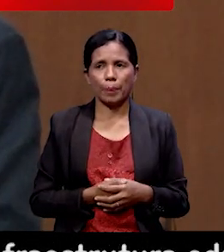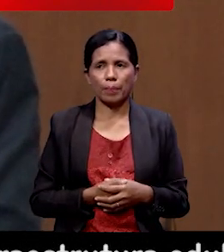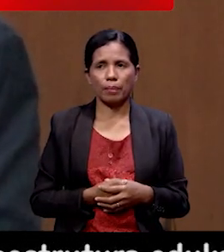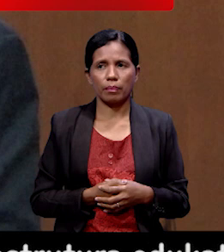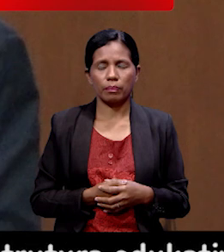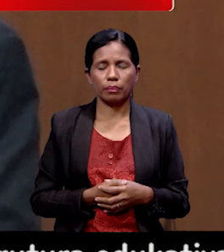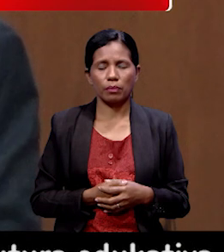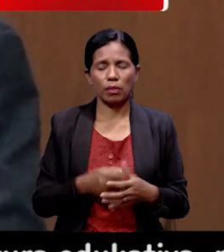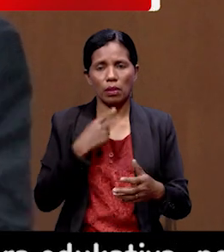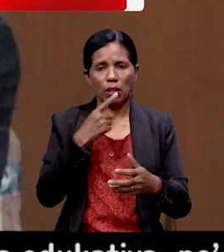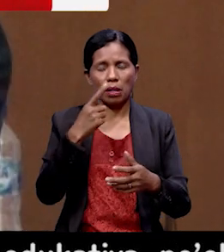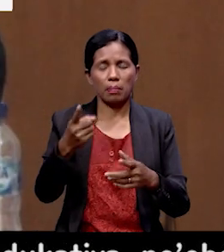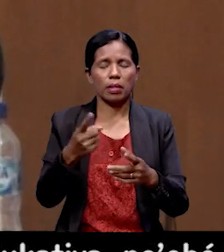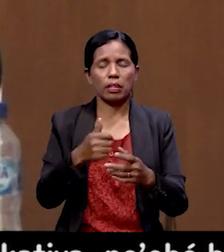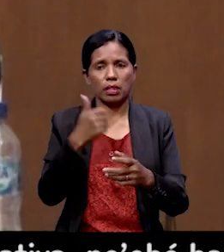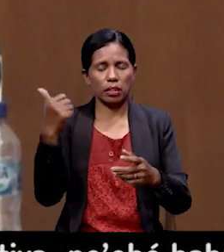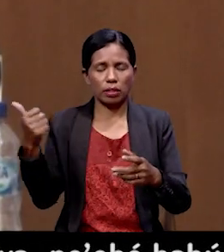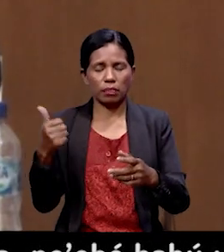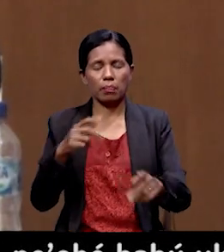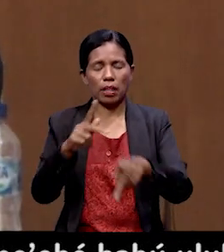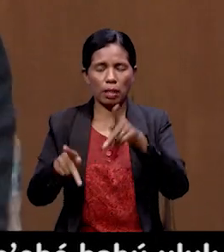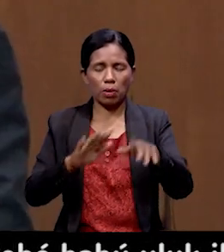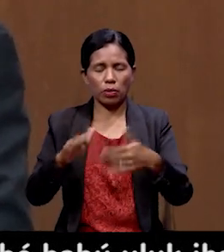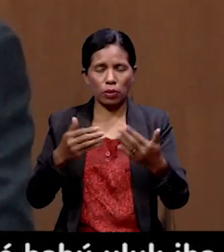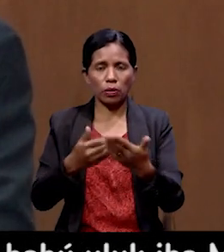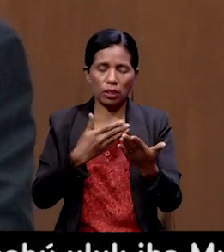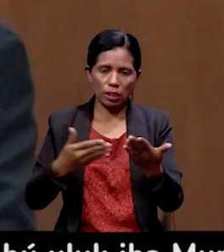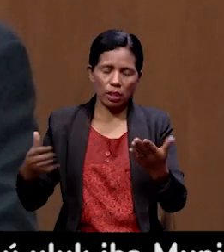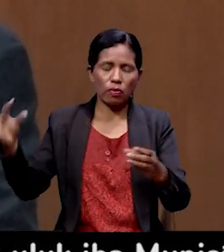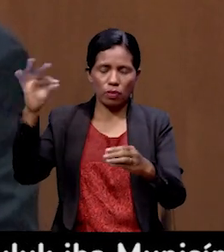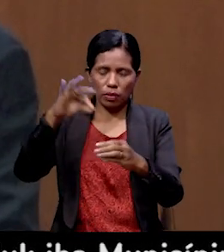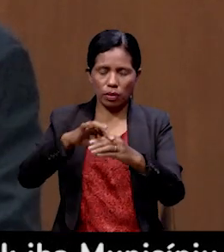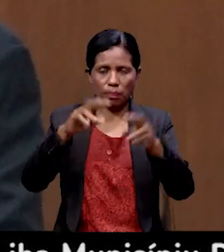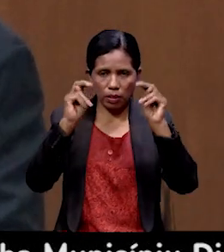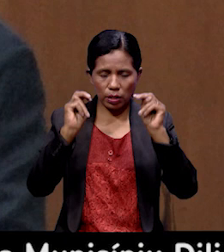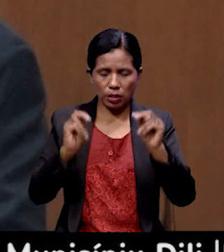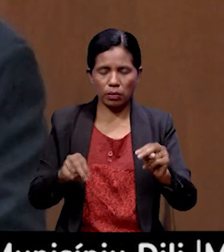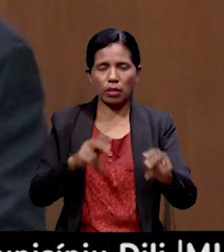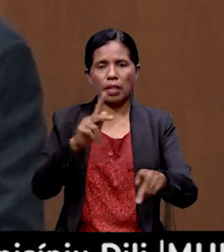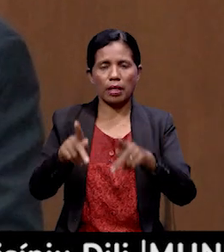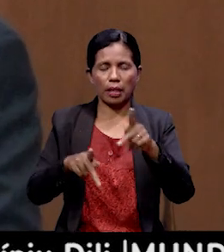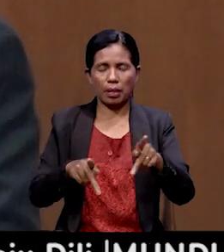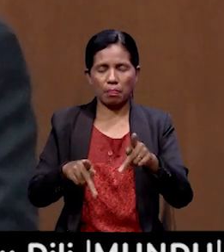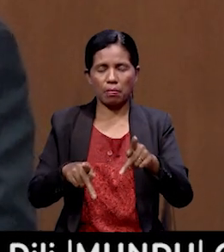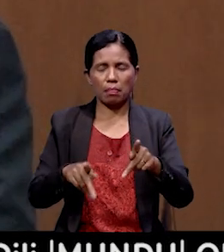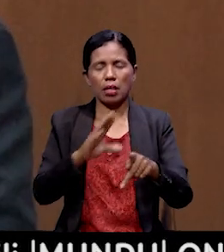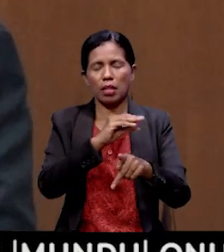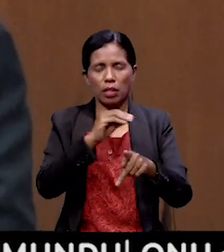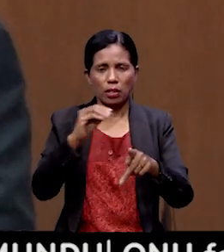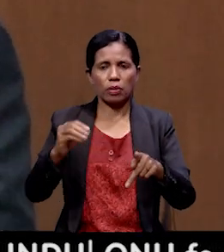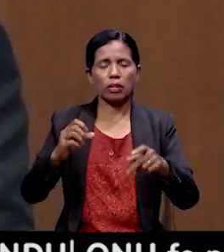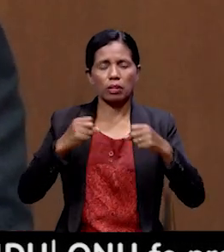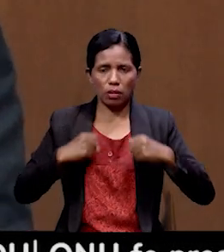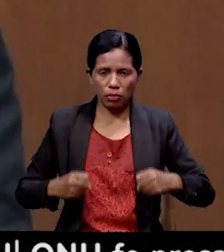Implicações será selo, anessan, para além de pessoal no equipamento de eleição será, precisa estar pessoal no equipamento saúde